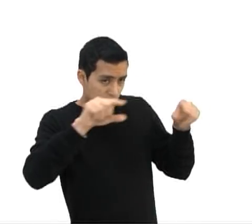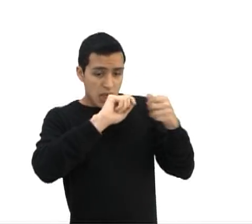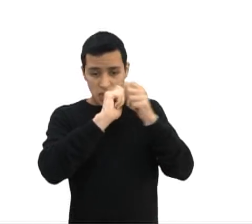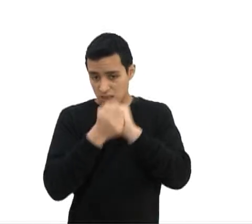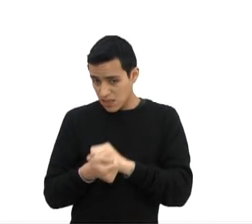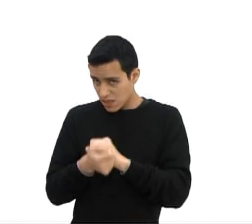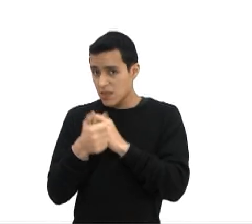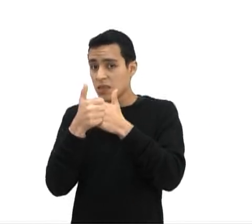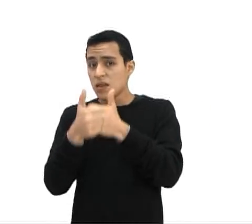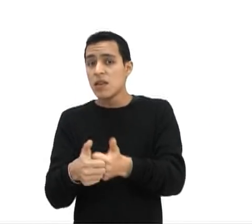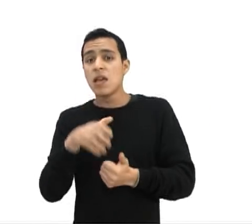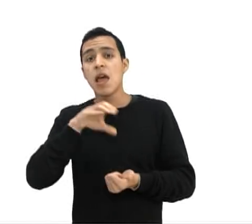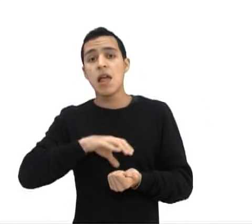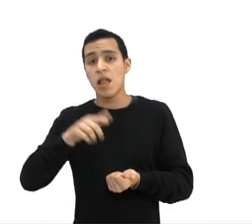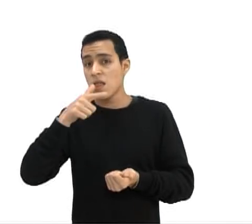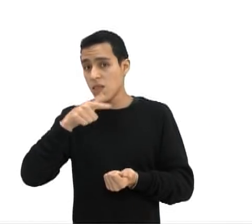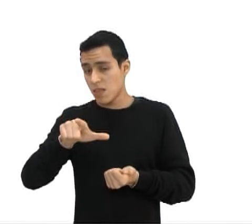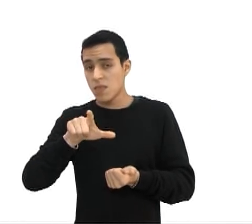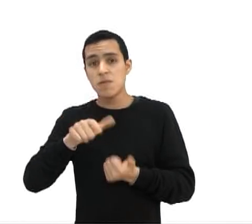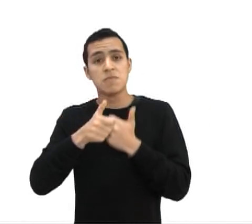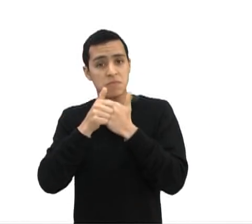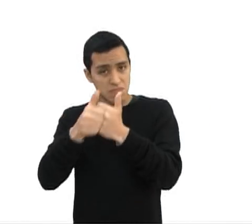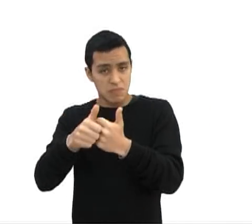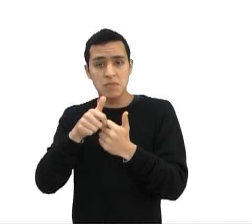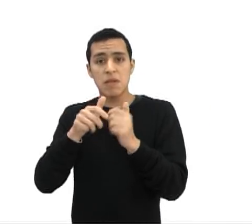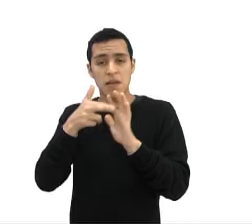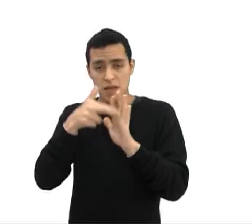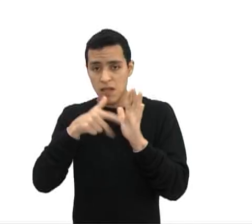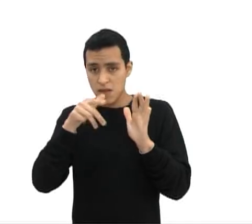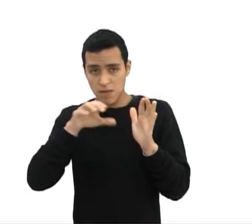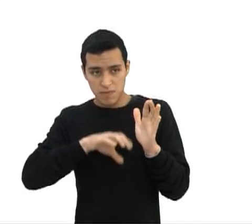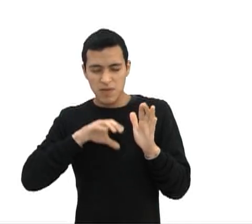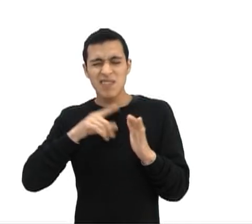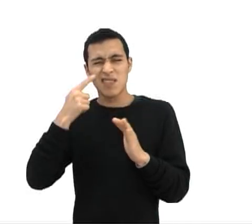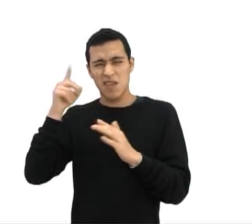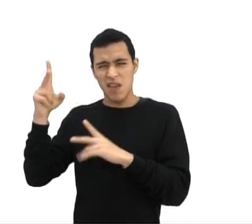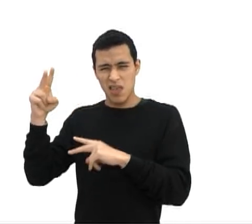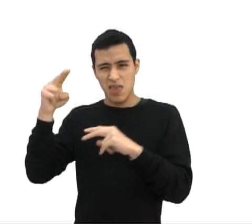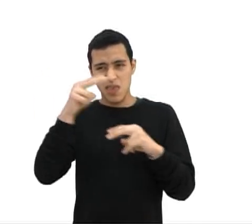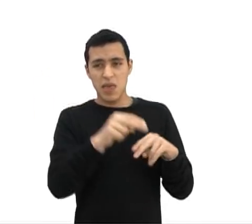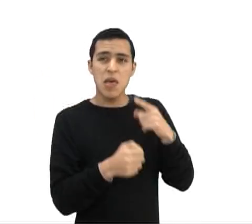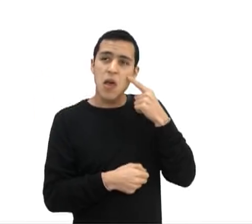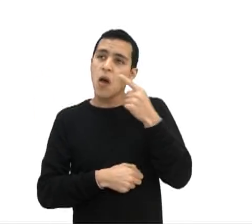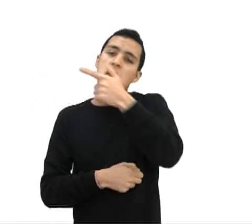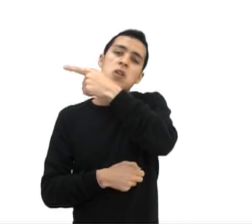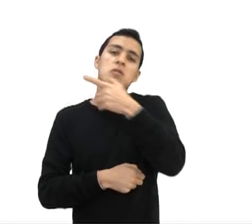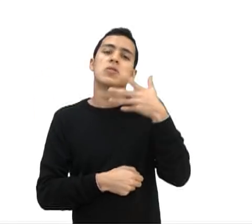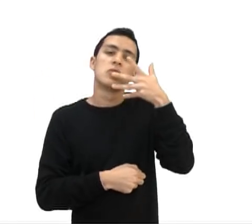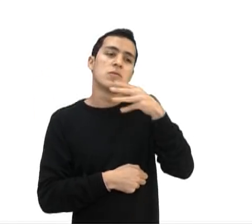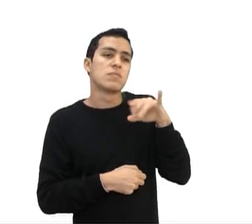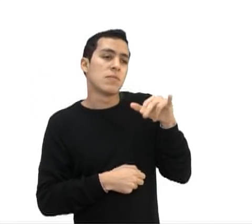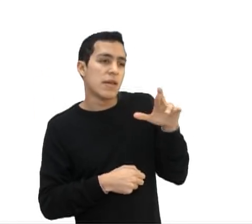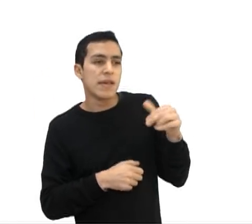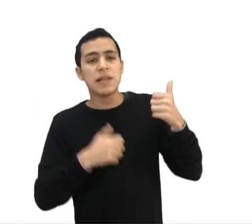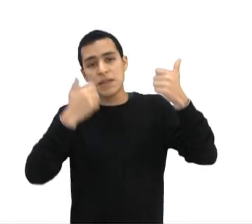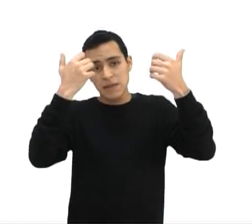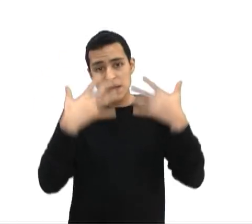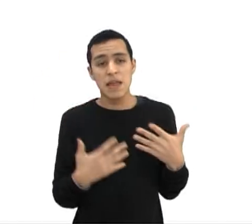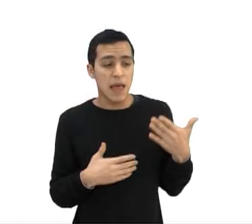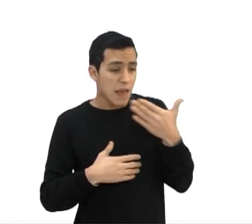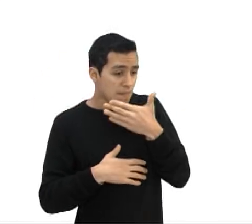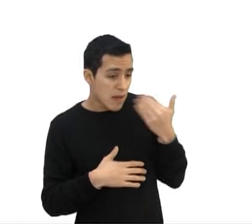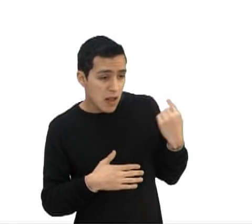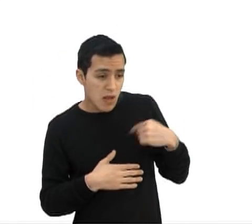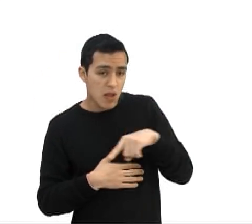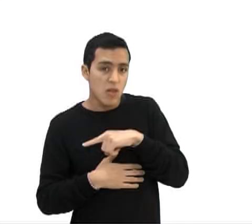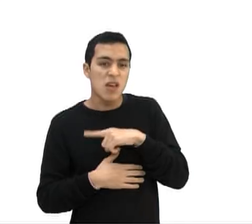norma culta da língua portuguesa. Então, selecionei um fragmento da peça, tem aqui a fala da Maria, que ela diz assim: é melhor a